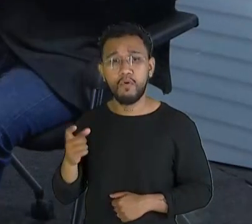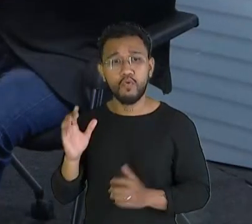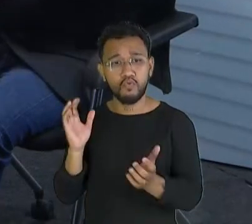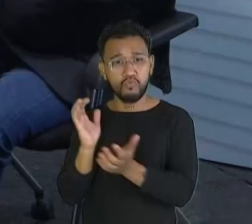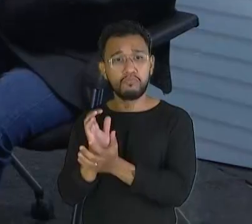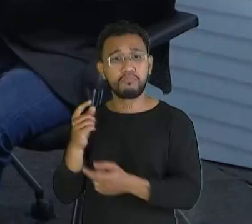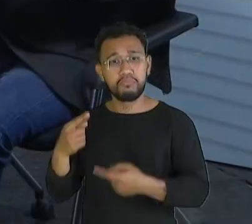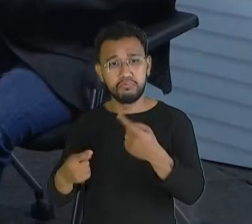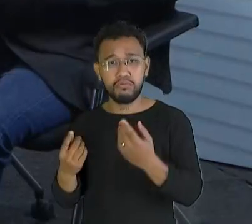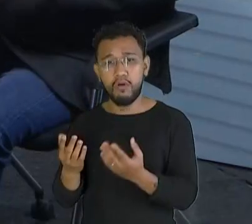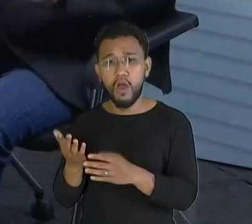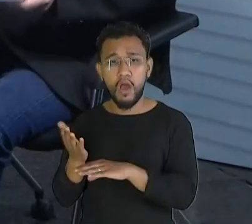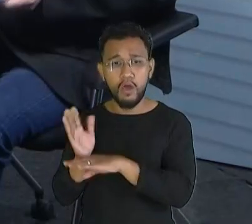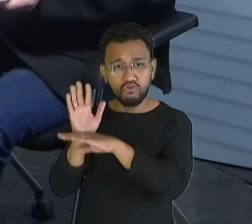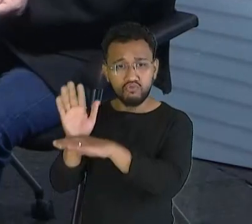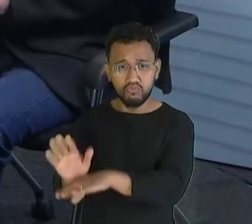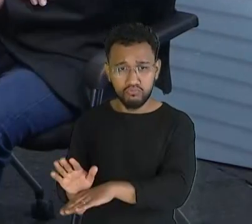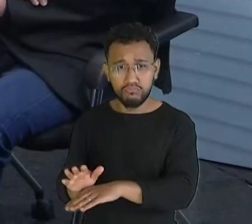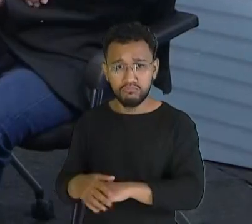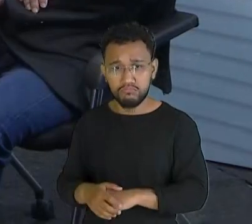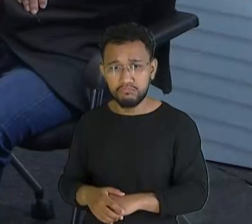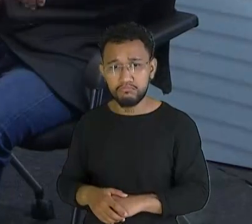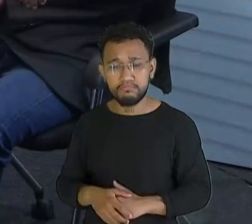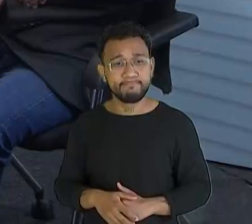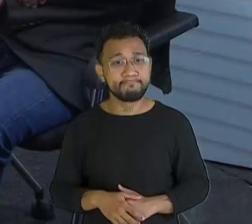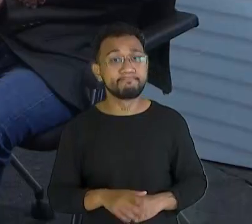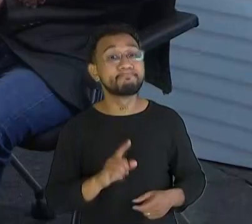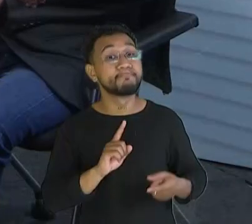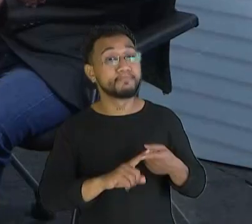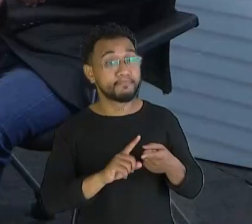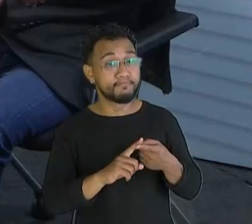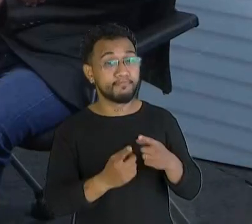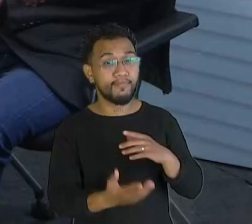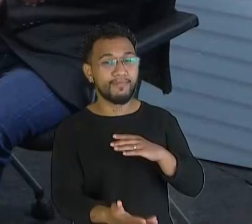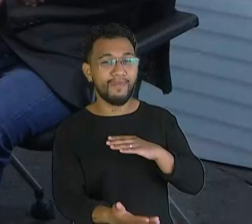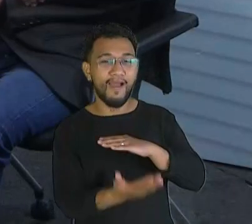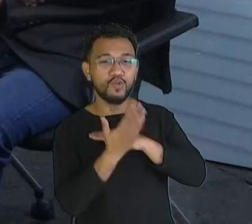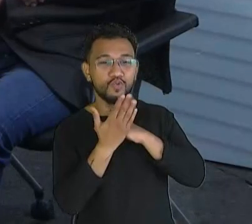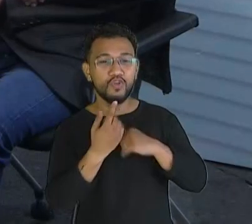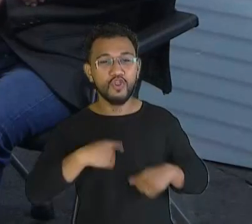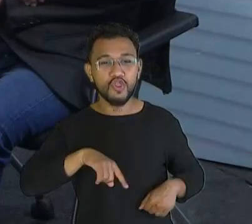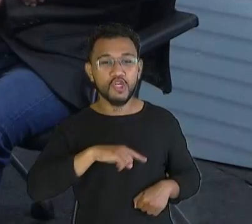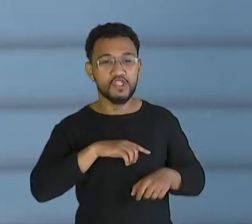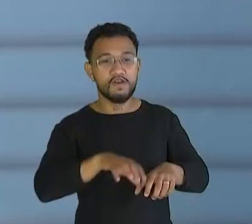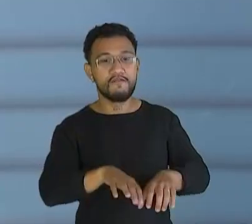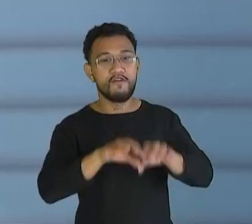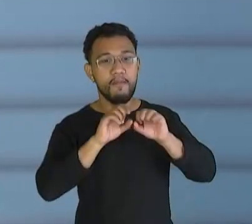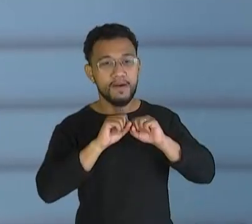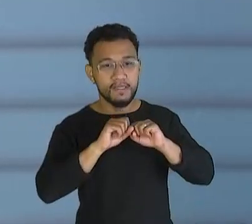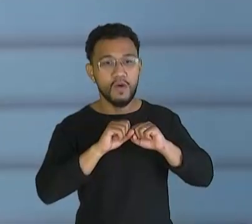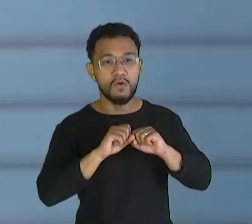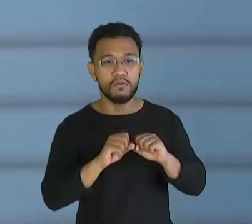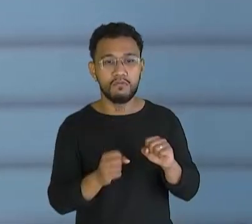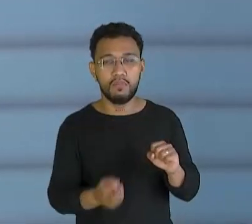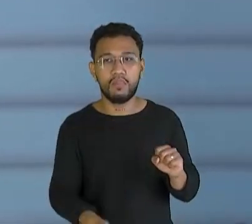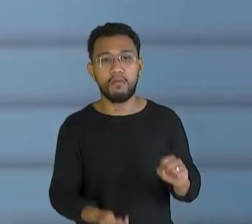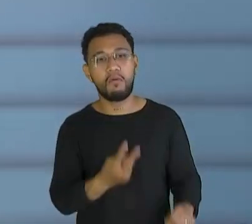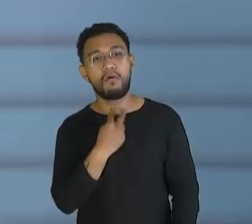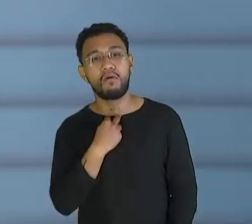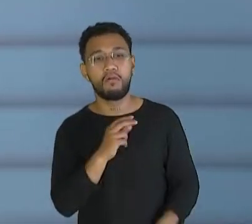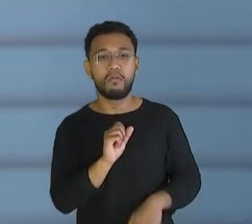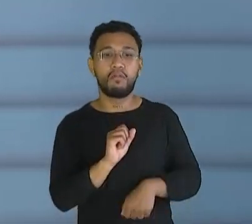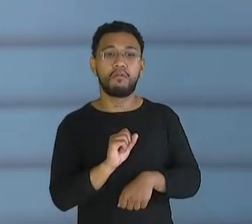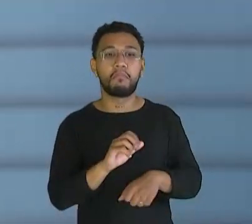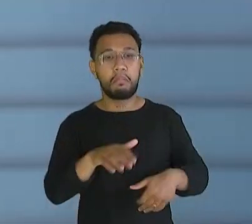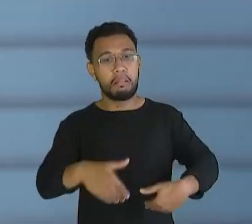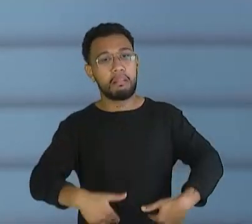com emendas, etc. Isso de alguma forma você... E também ajuda muito na formação da gente, porque a gente não pode ficar parado esperando as